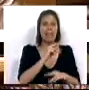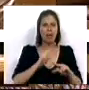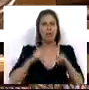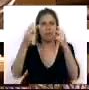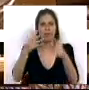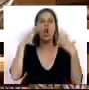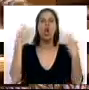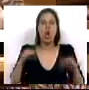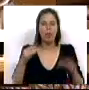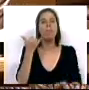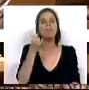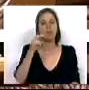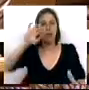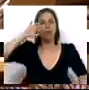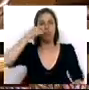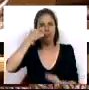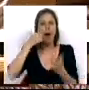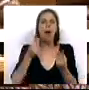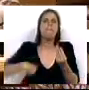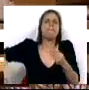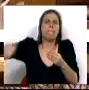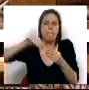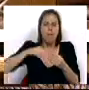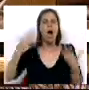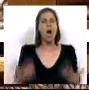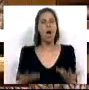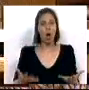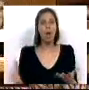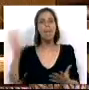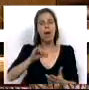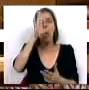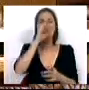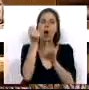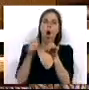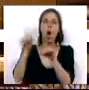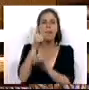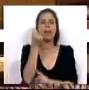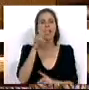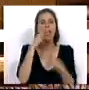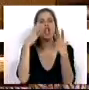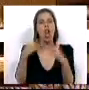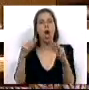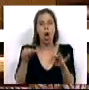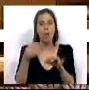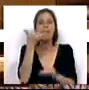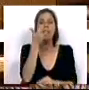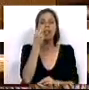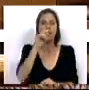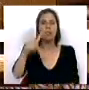para a taxa normal de 23%, como ainda por cima o Governo quer aumentar a taxa normal para